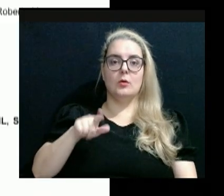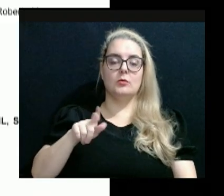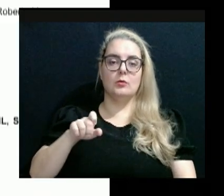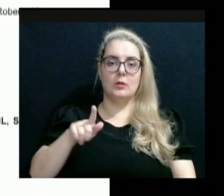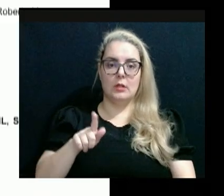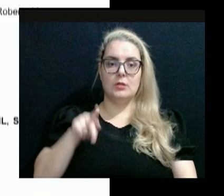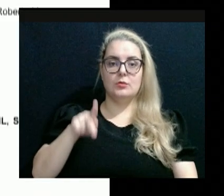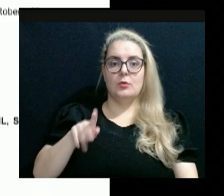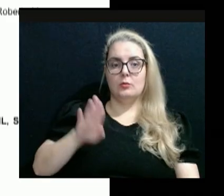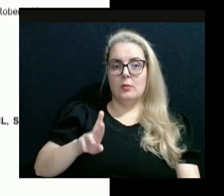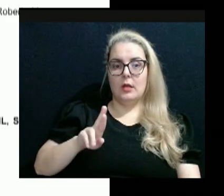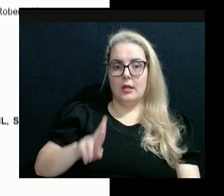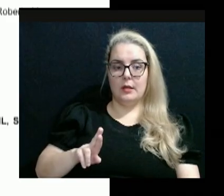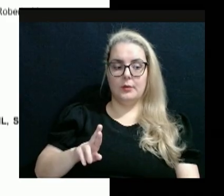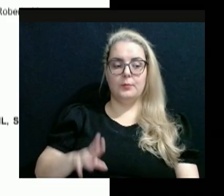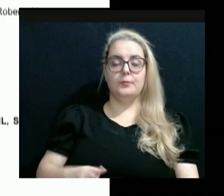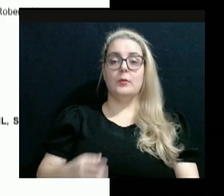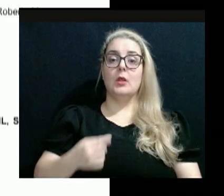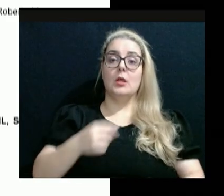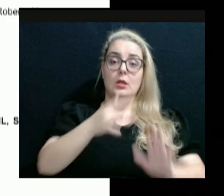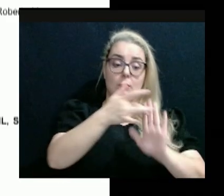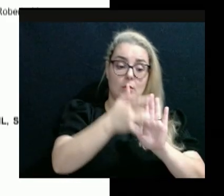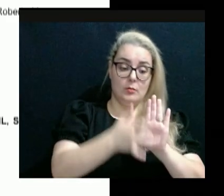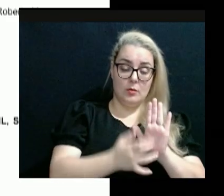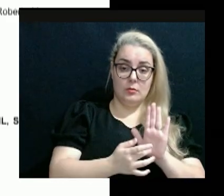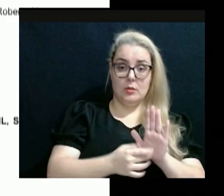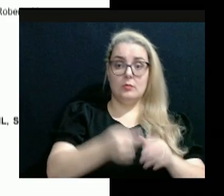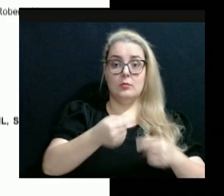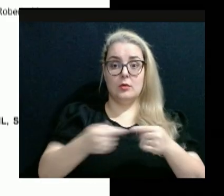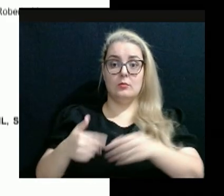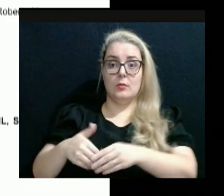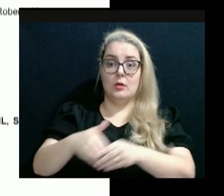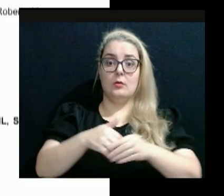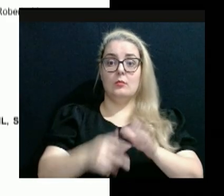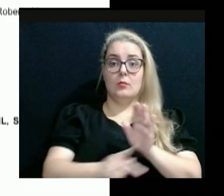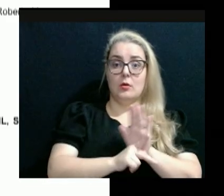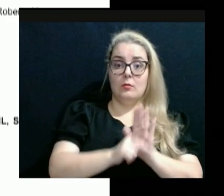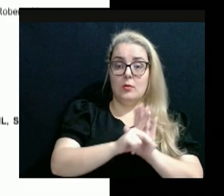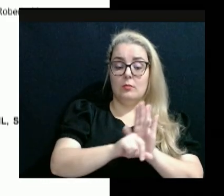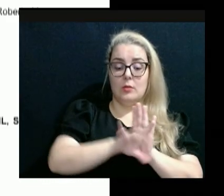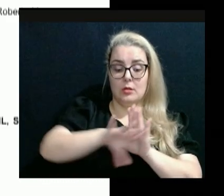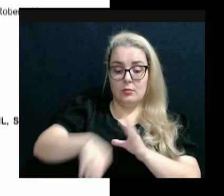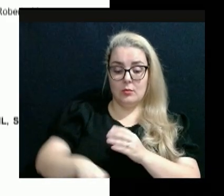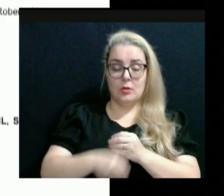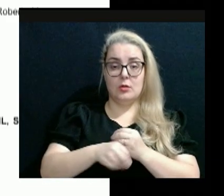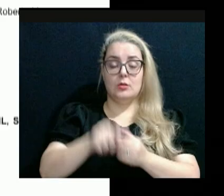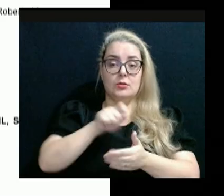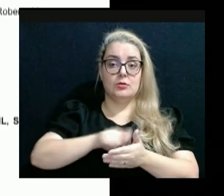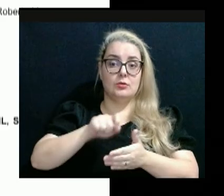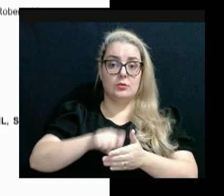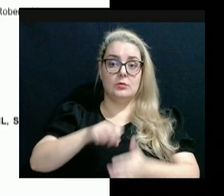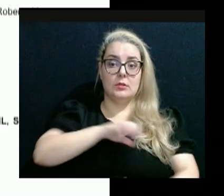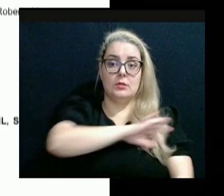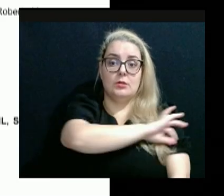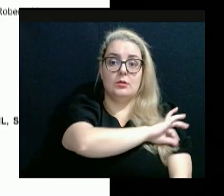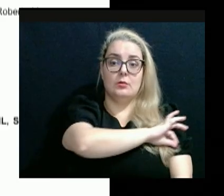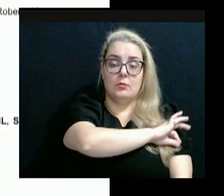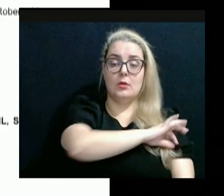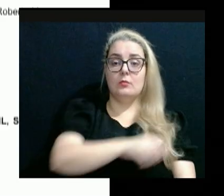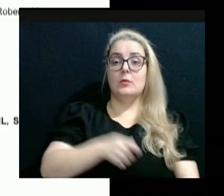campinas.sp.leg.br. E um desses projetos que será discutido e votado é um projeto de lei complementar de autoria da Prefeitura que